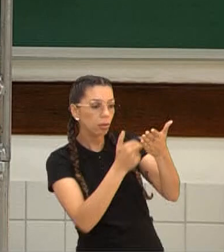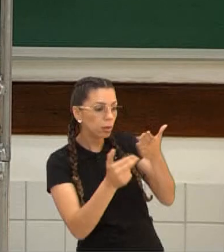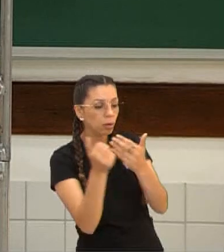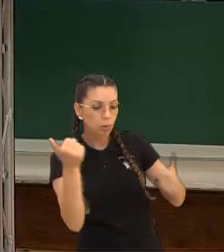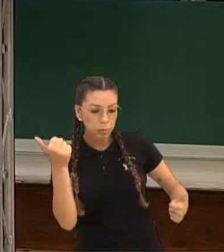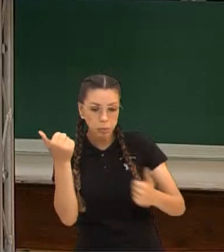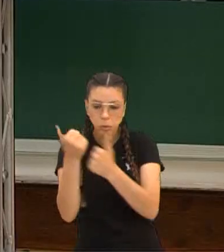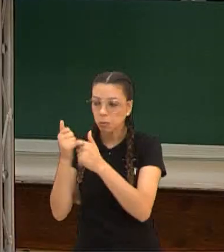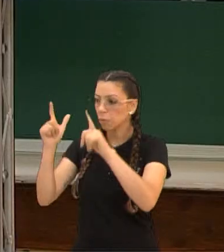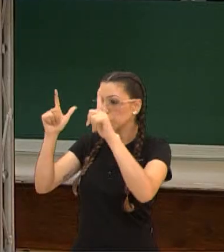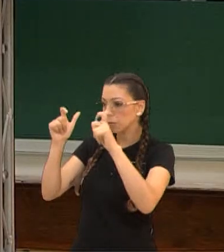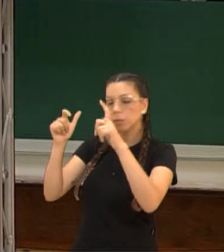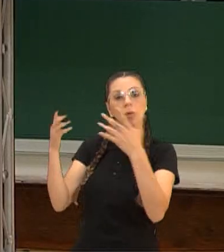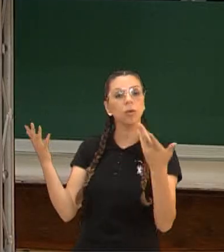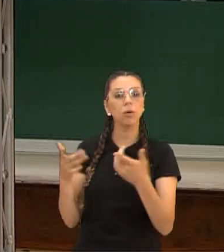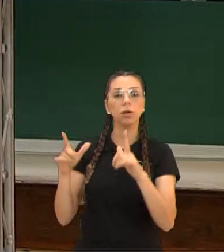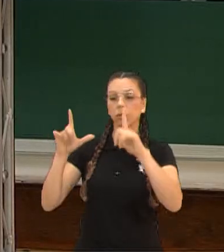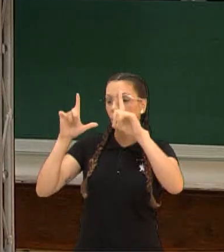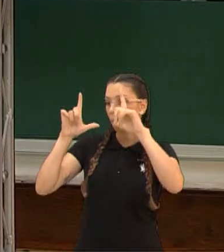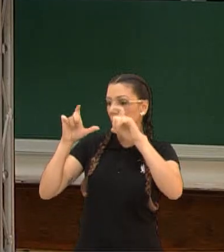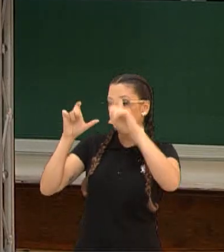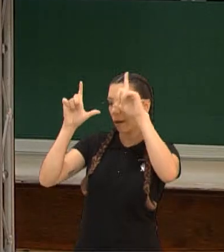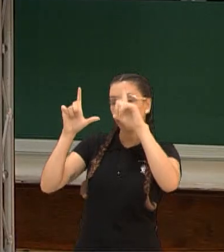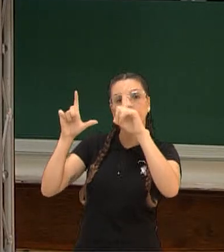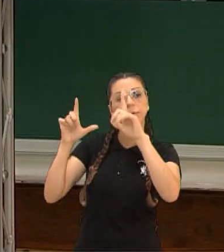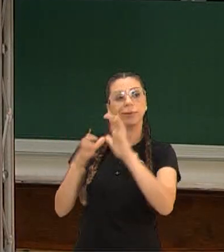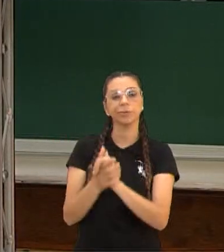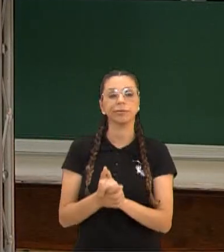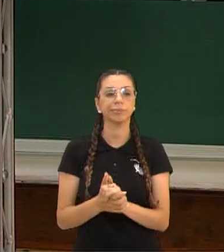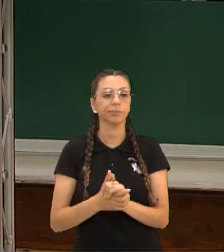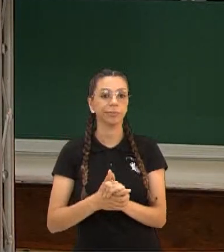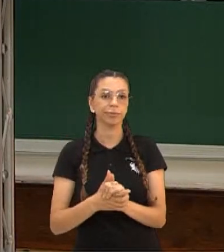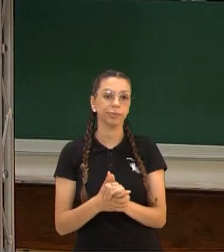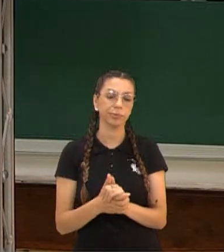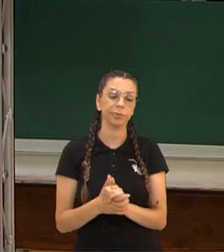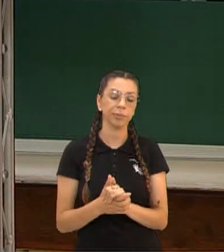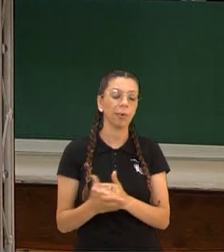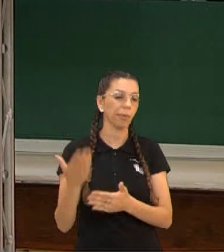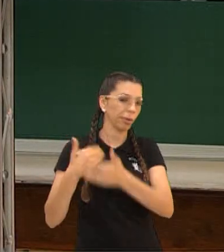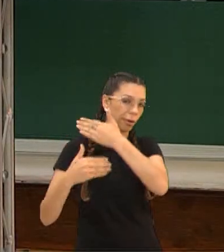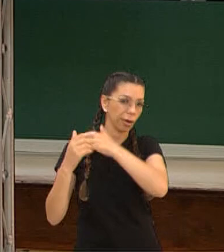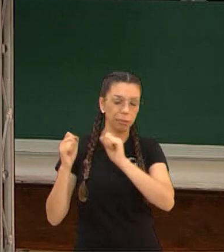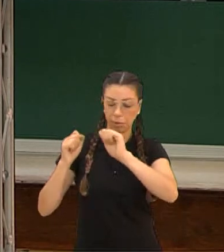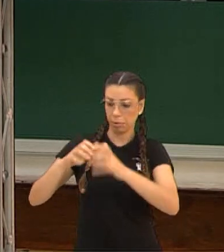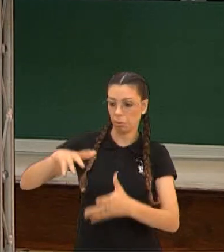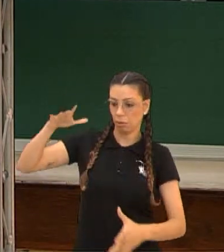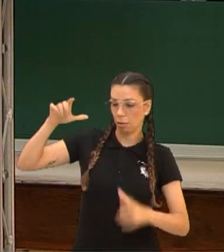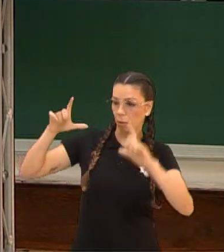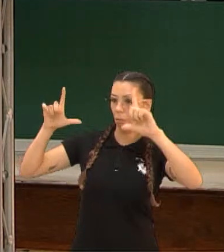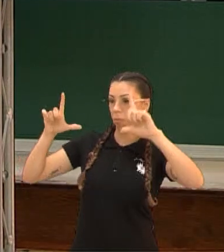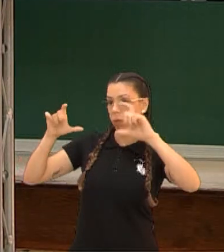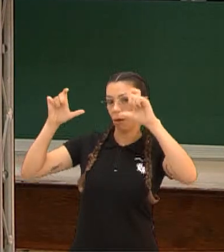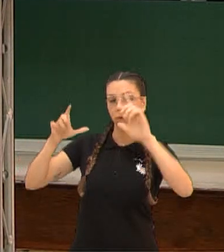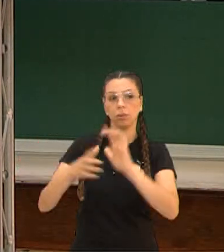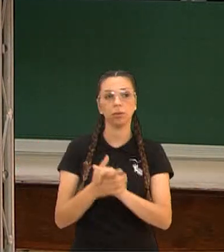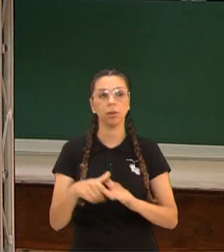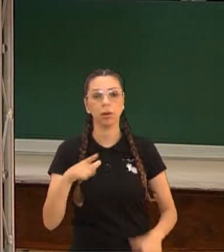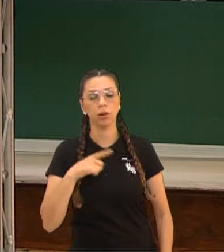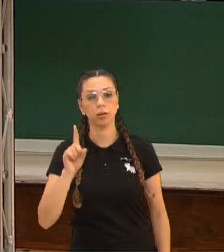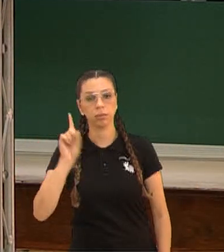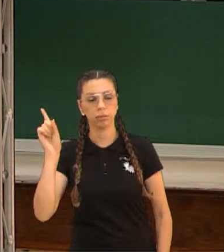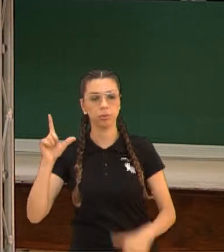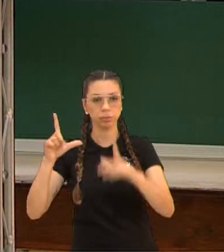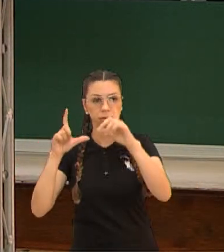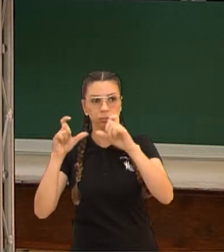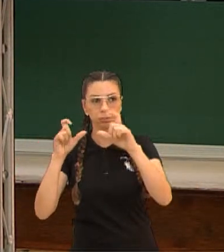você tinha uma maquininha, né, não era nem pequenininha na época, que tirava a fotografia. Aqui então, a gente tem um retrato feito